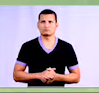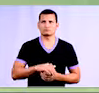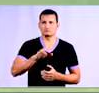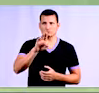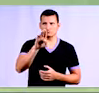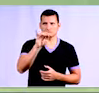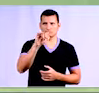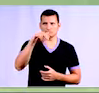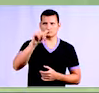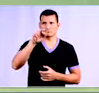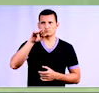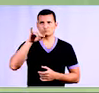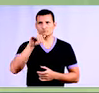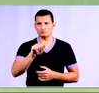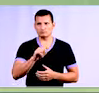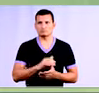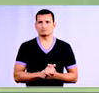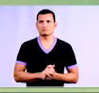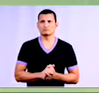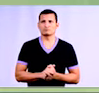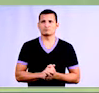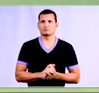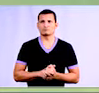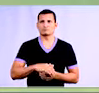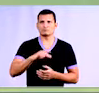binária. Os dados na memória